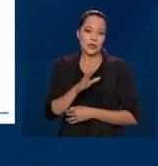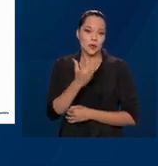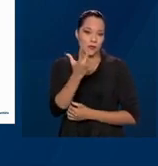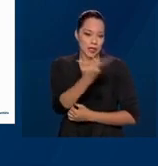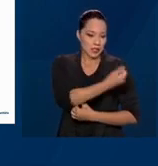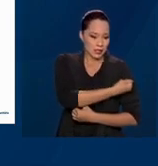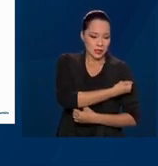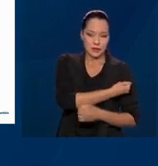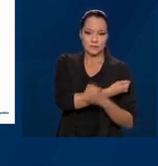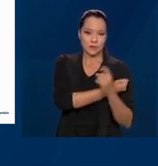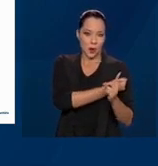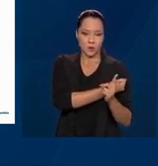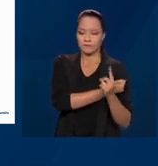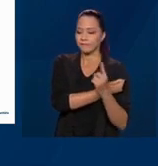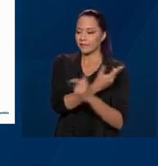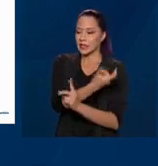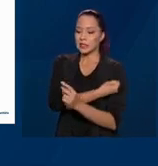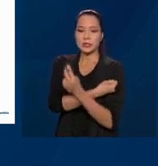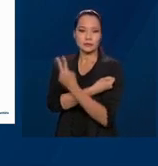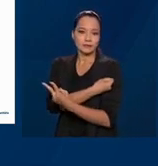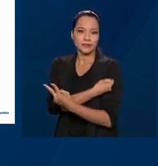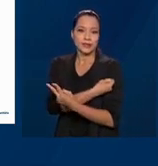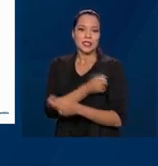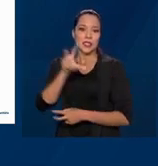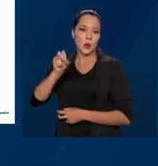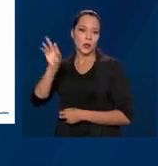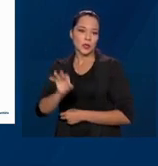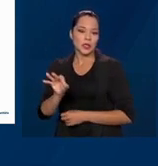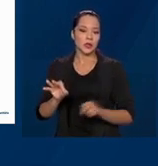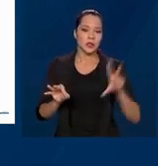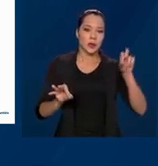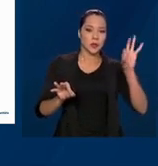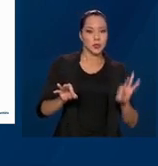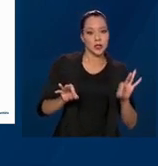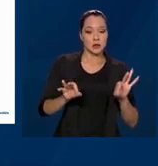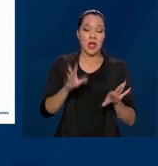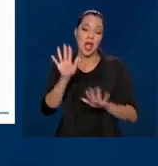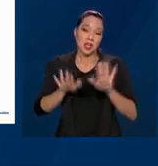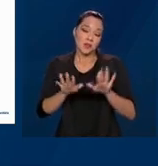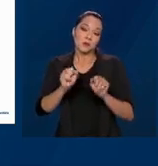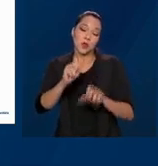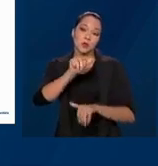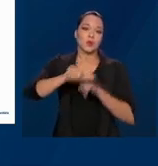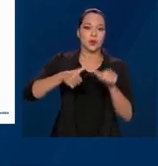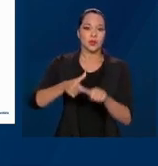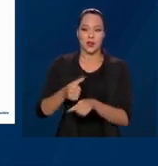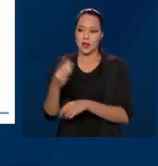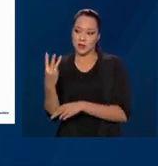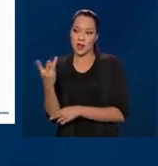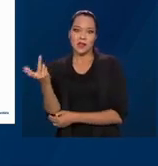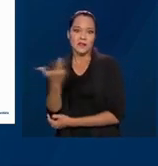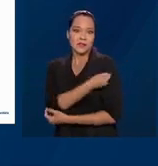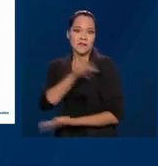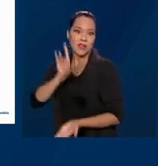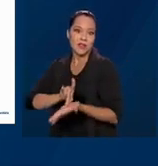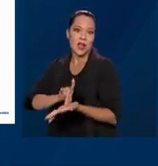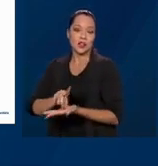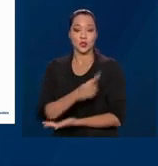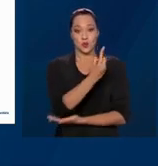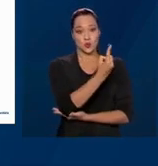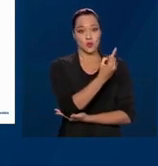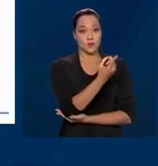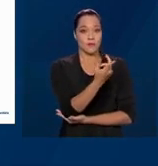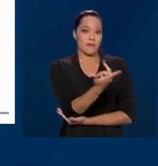ou seja, metade, mas tem desenhos, por exemplo, que são 3 para 1. 3 tomam vacina, 1 toma placebo.